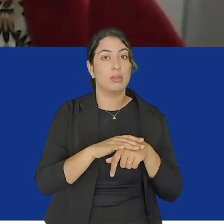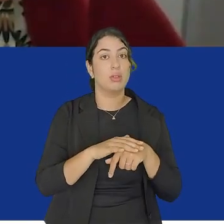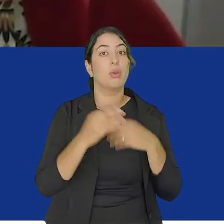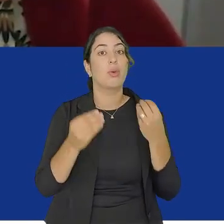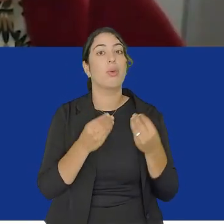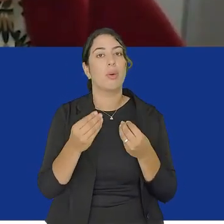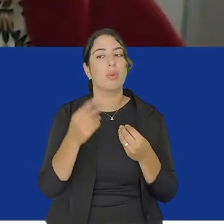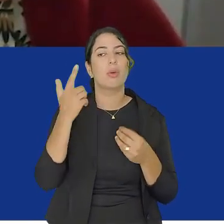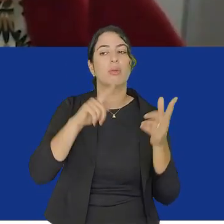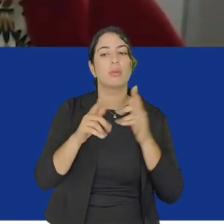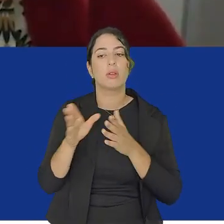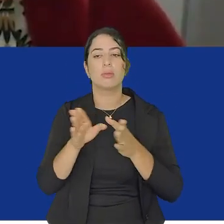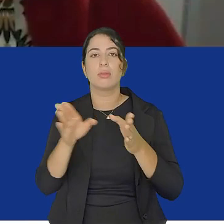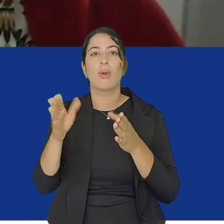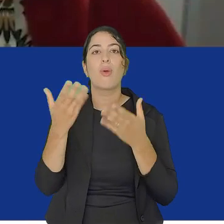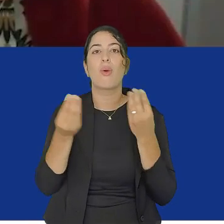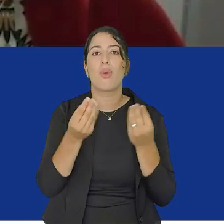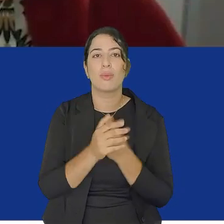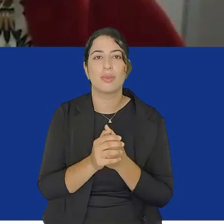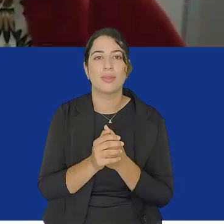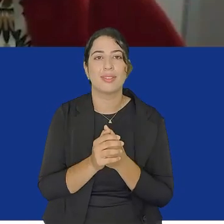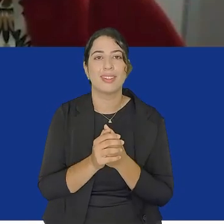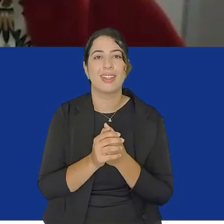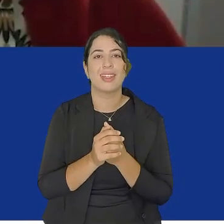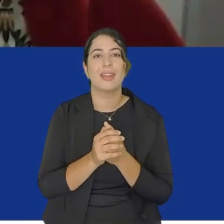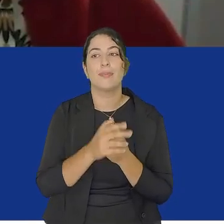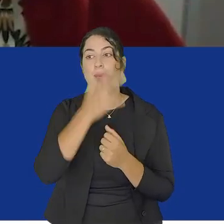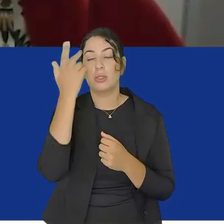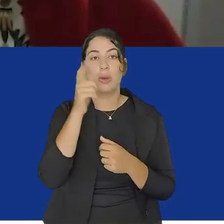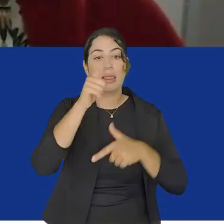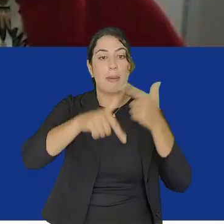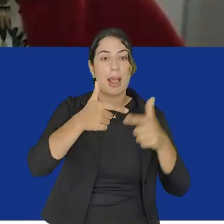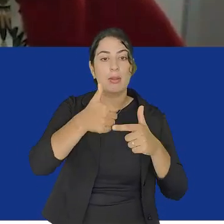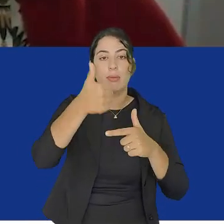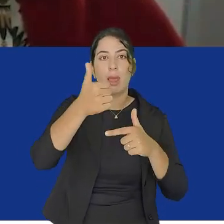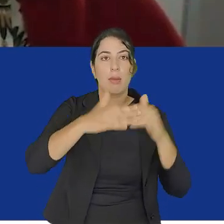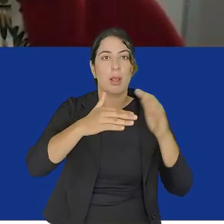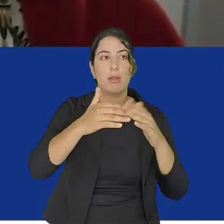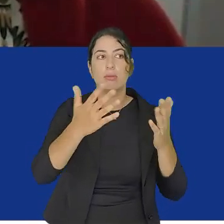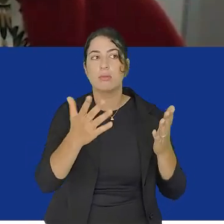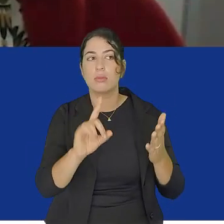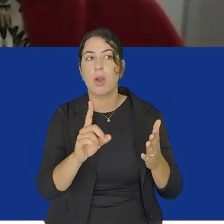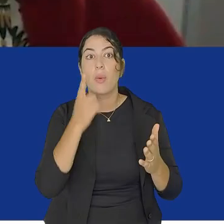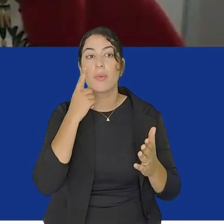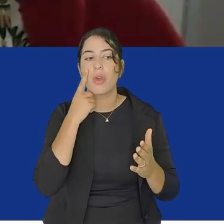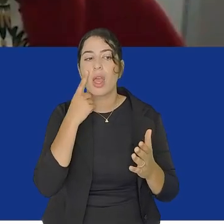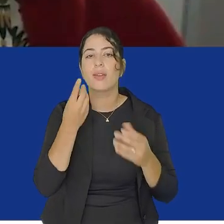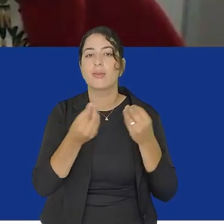é inegociável que se tenha respeito em todo o processo. Uhum. Então, gente, eu